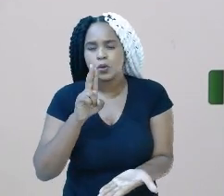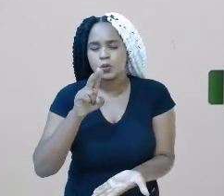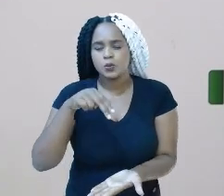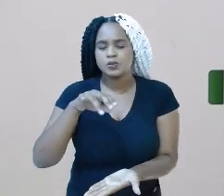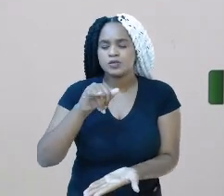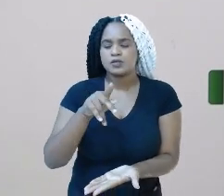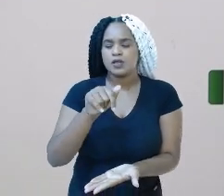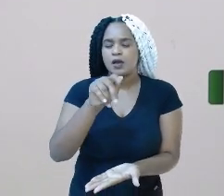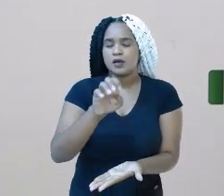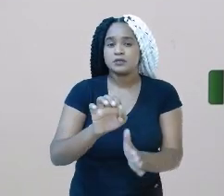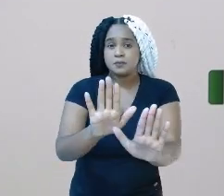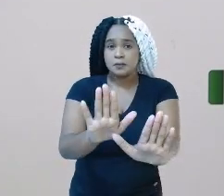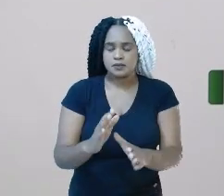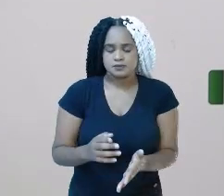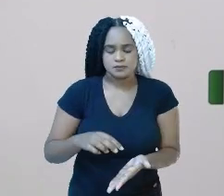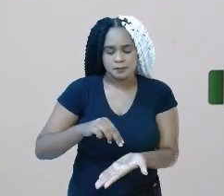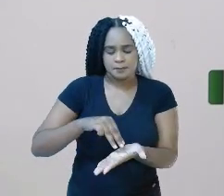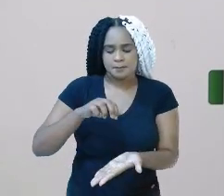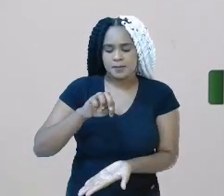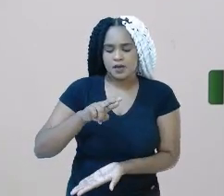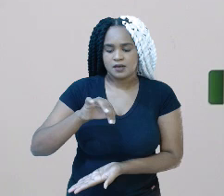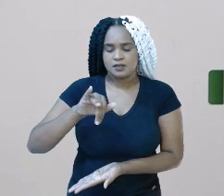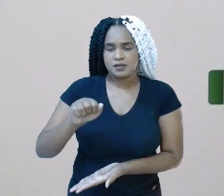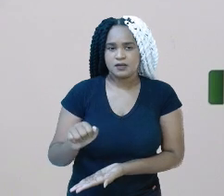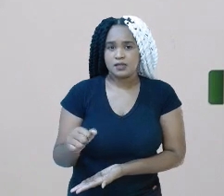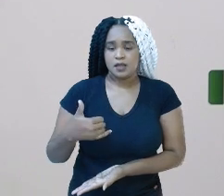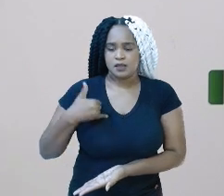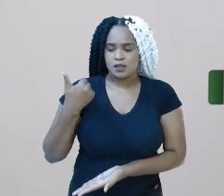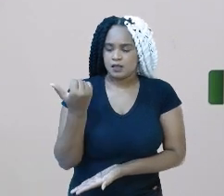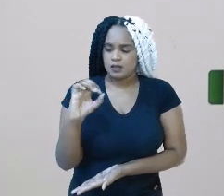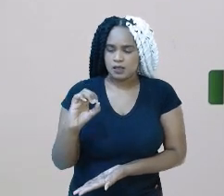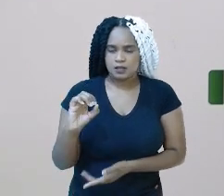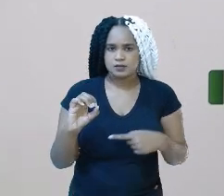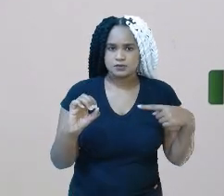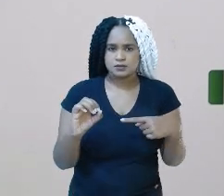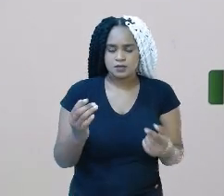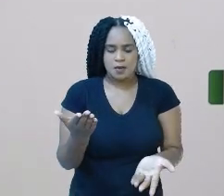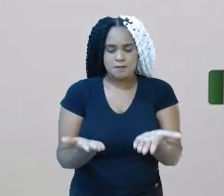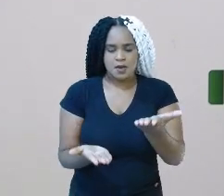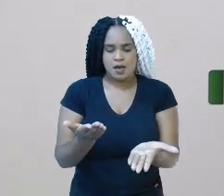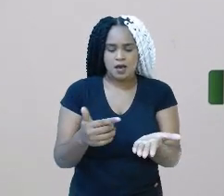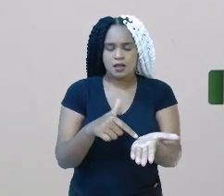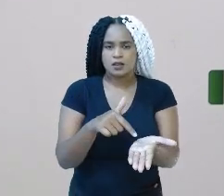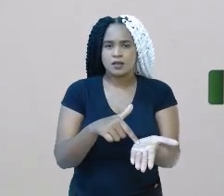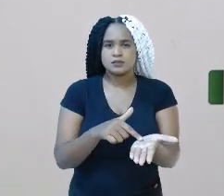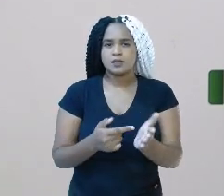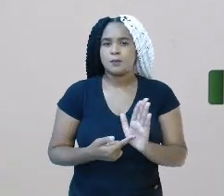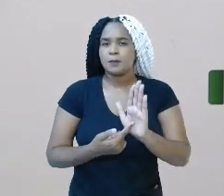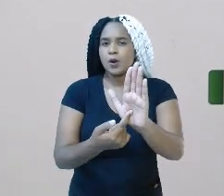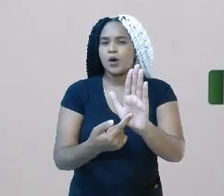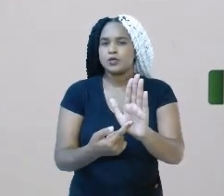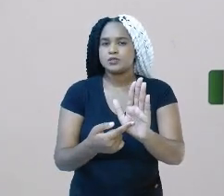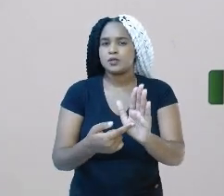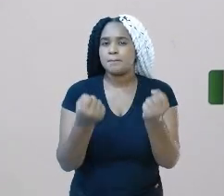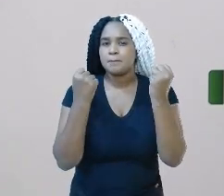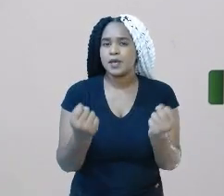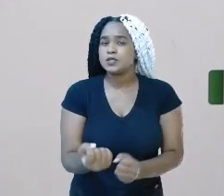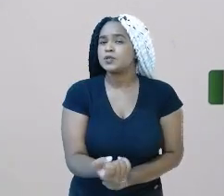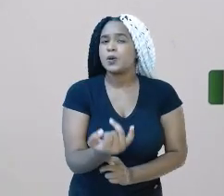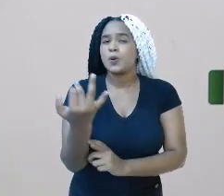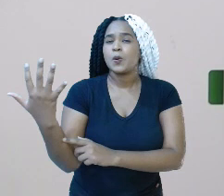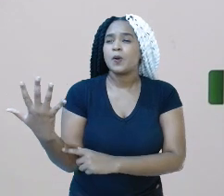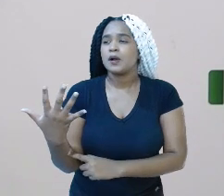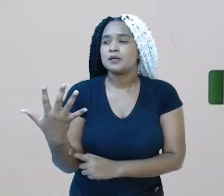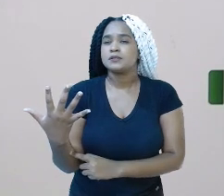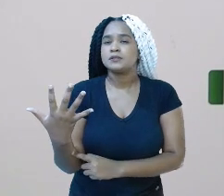medida. Sabendo que Mariana é uma criança de 10 anos, a balança deve estar indicando o peso em, já dei